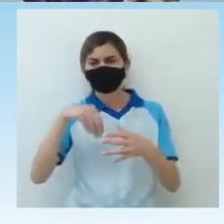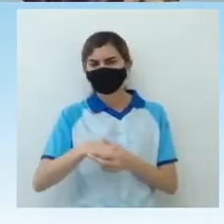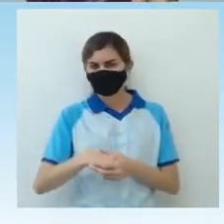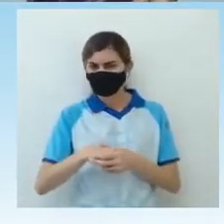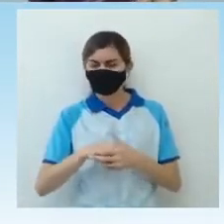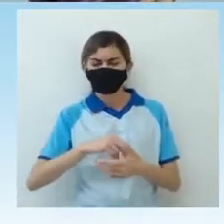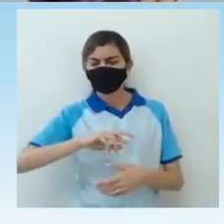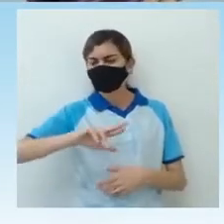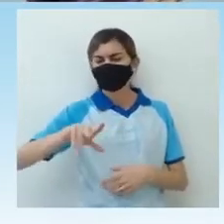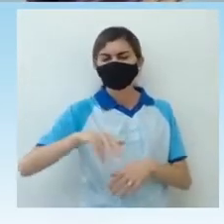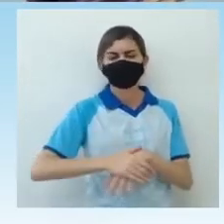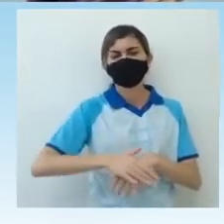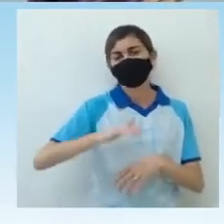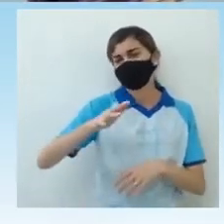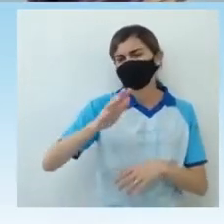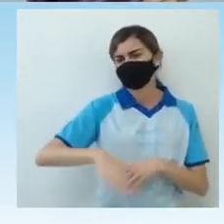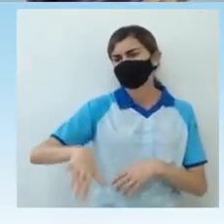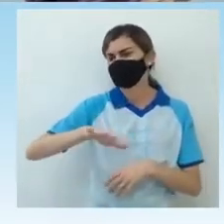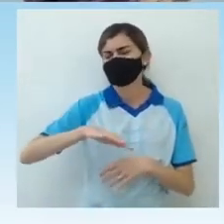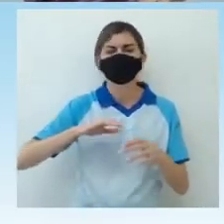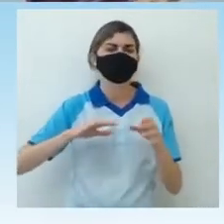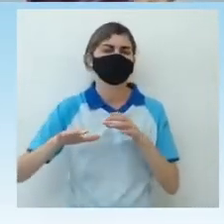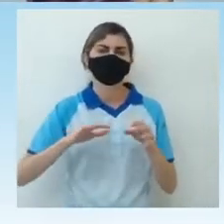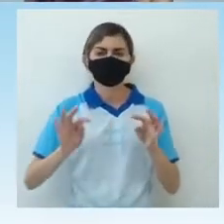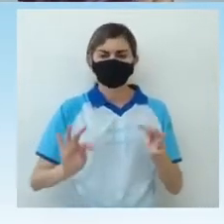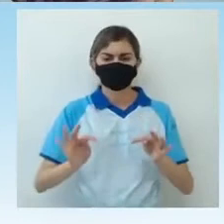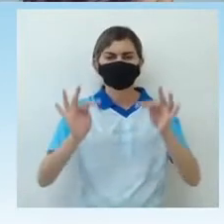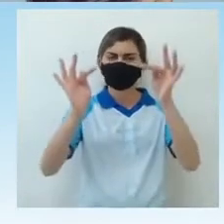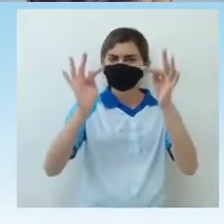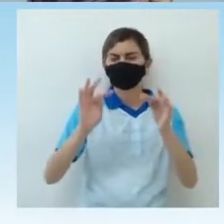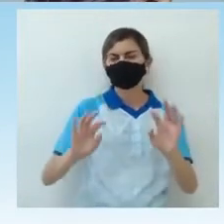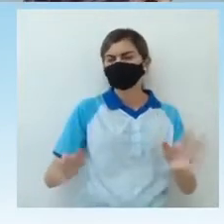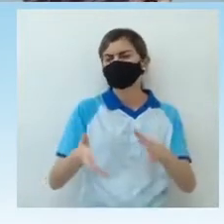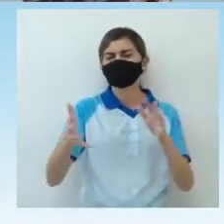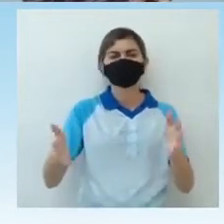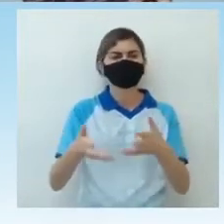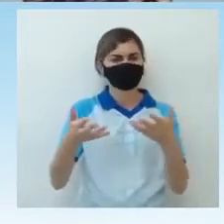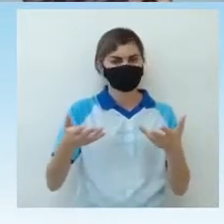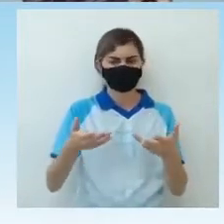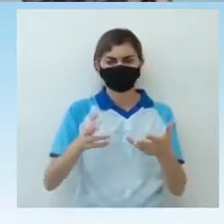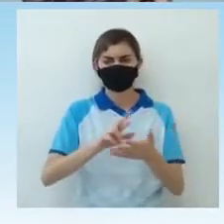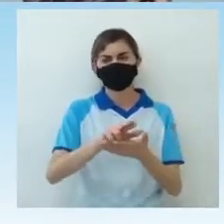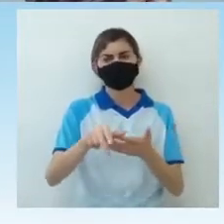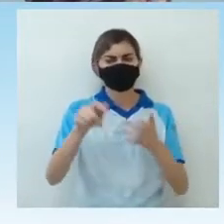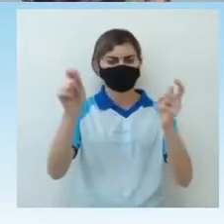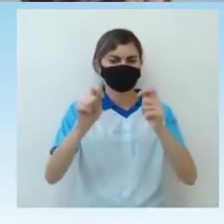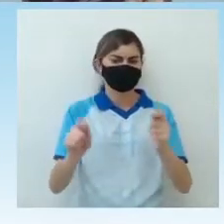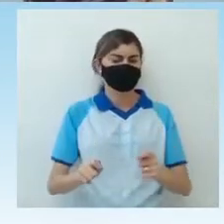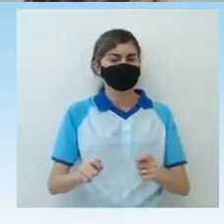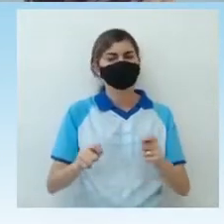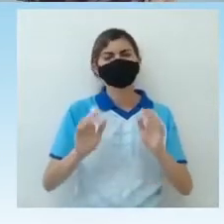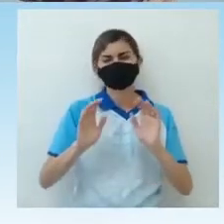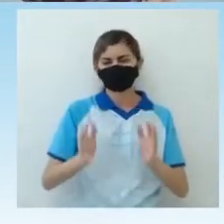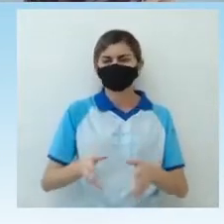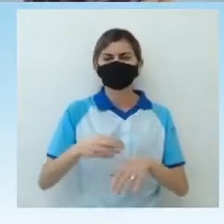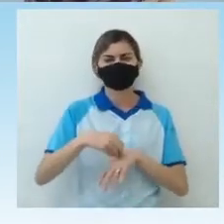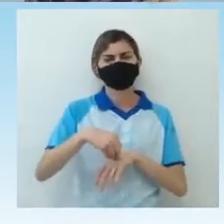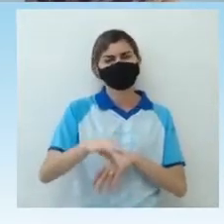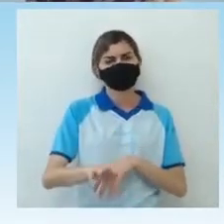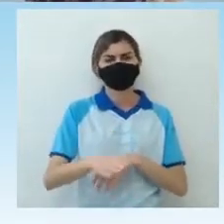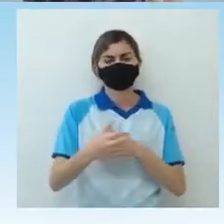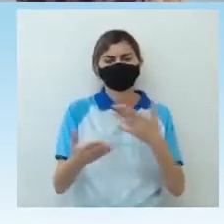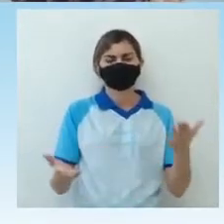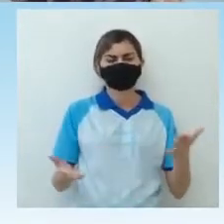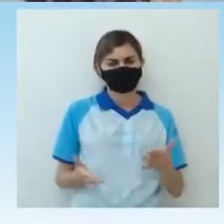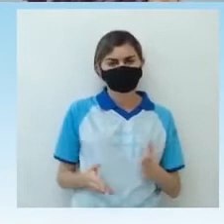Não é mais o meio de comunicação ou a tecnologia a favor de um elemento só da arte. A arte já está ali